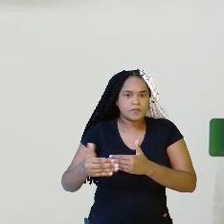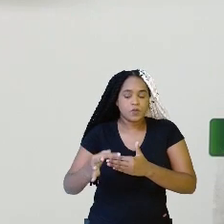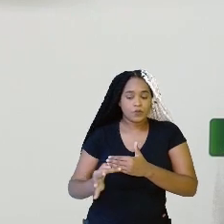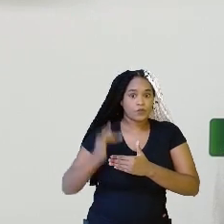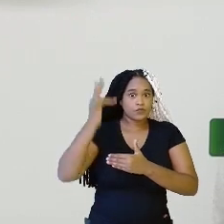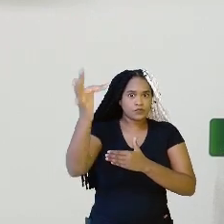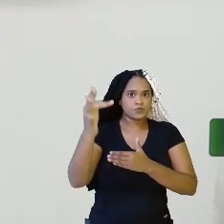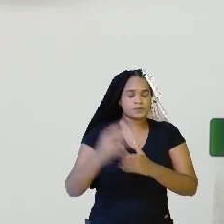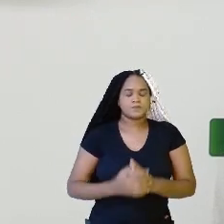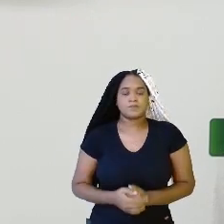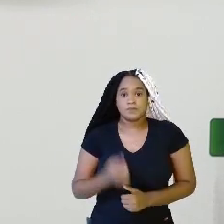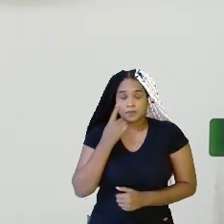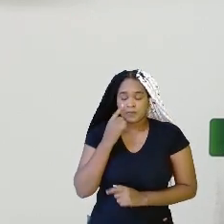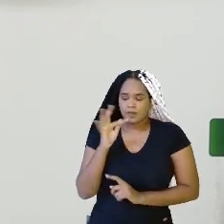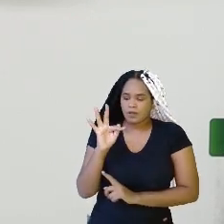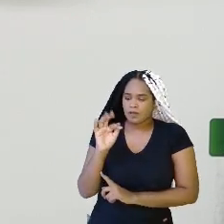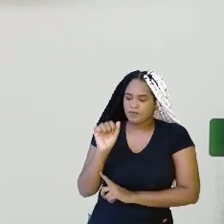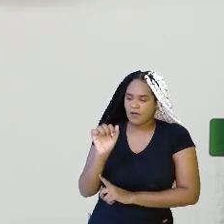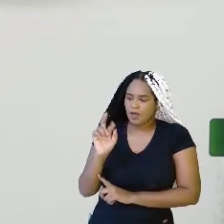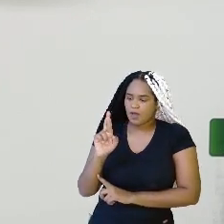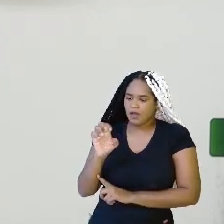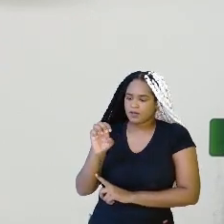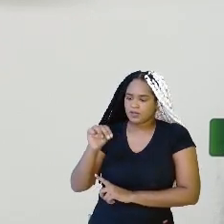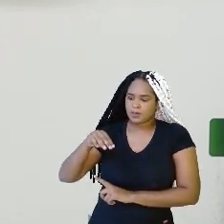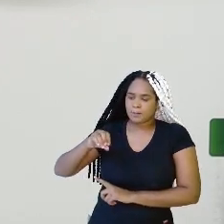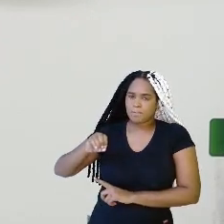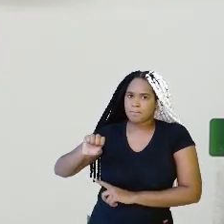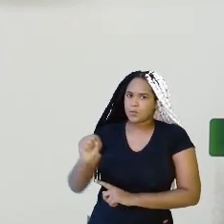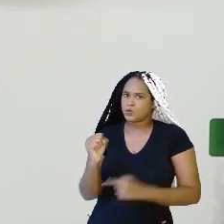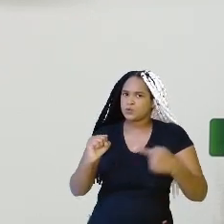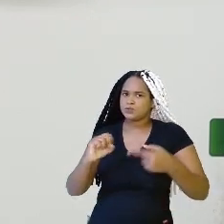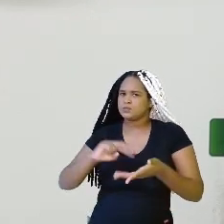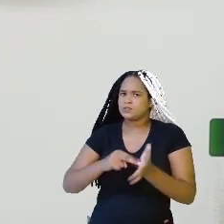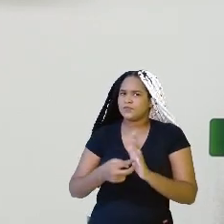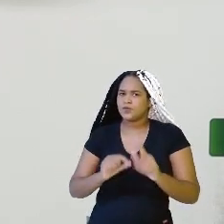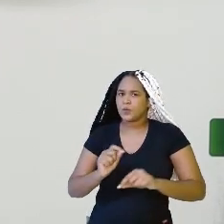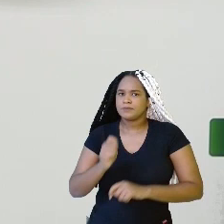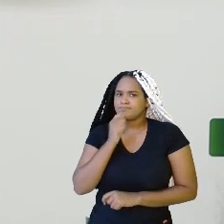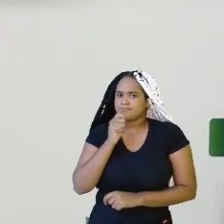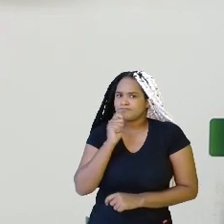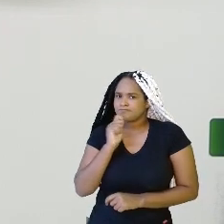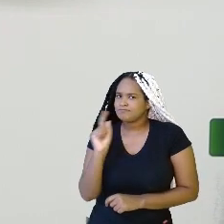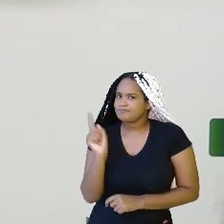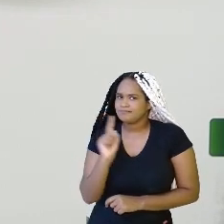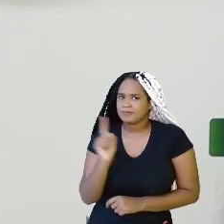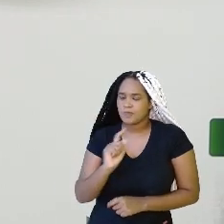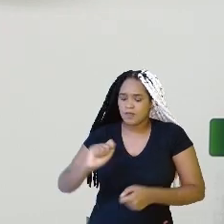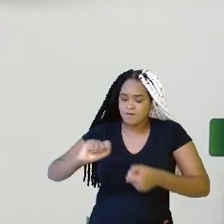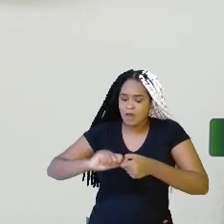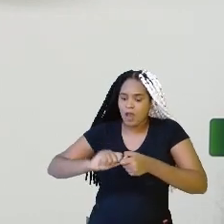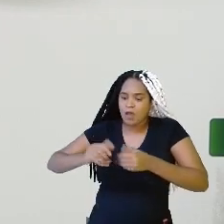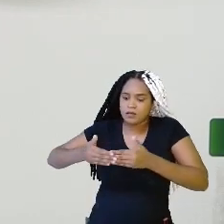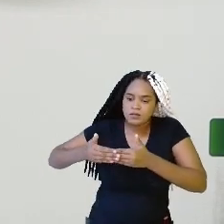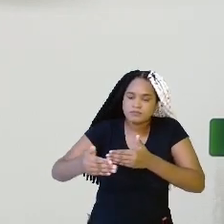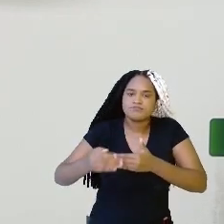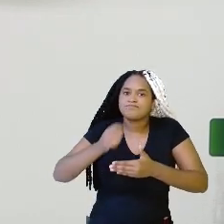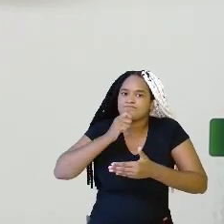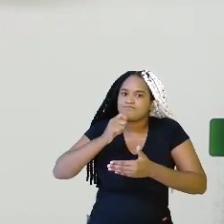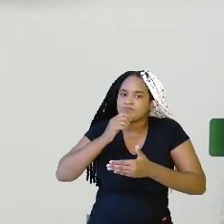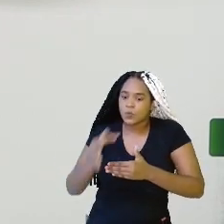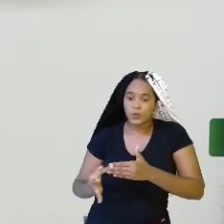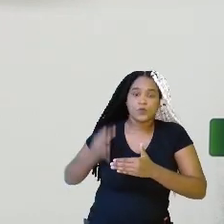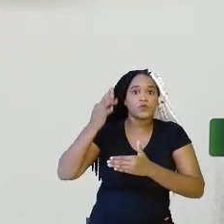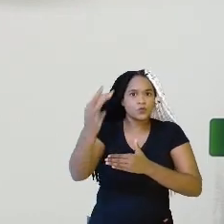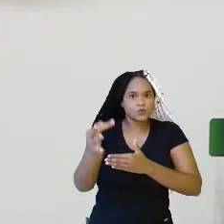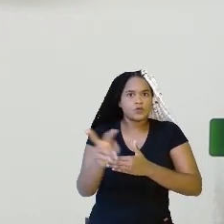acontecer. Faremos. Então, quer dizer que elas não fizeram ainda, nem estão fazendo. Como elas ainda farão, é no tempo